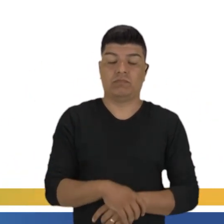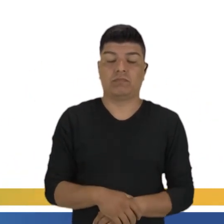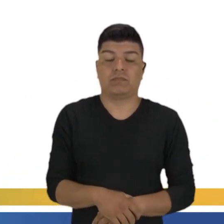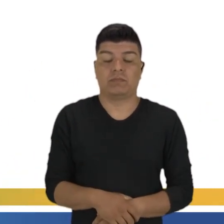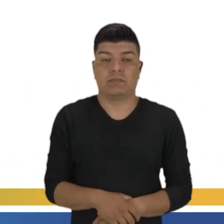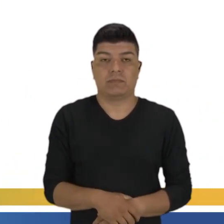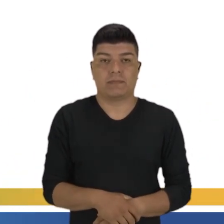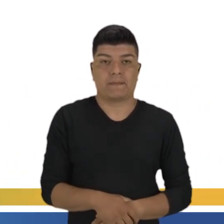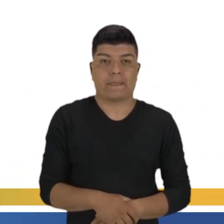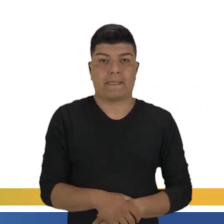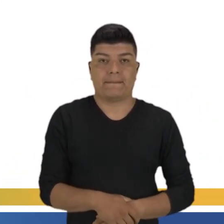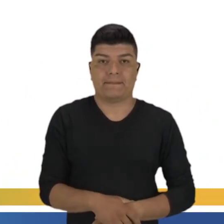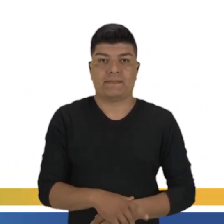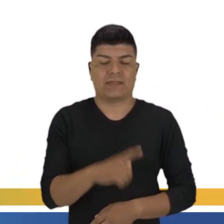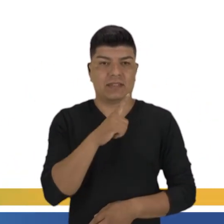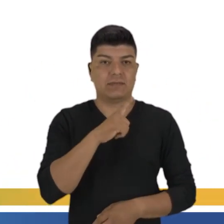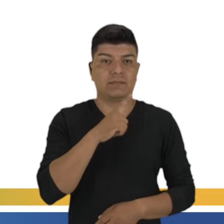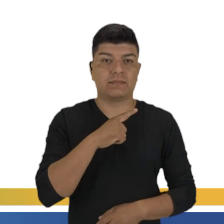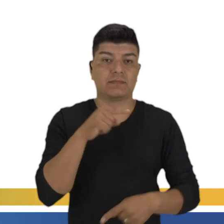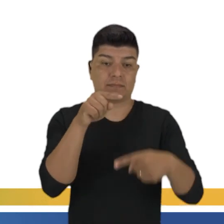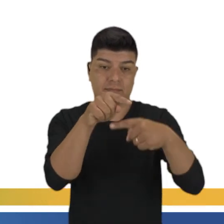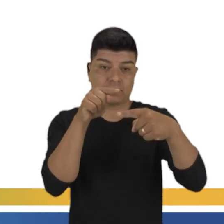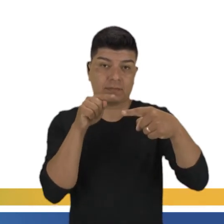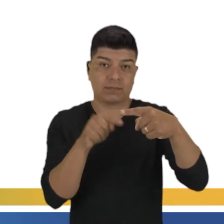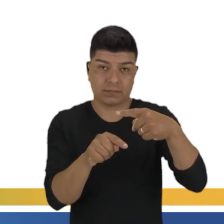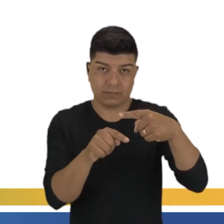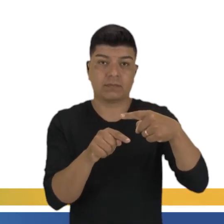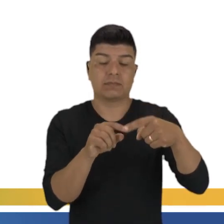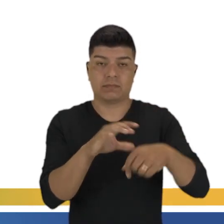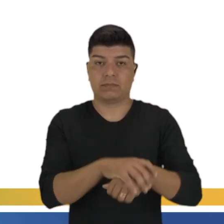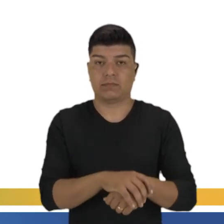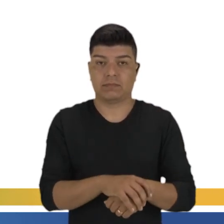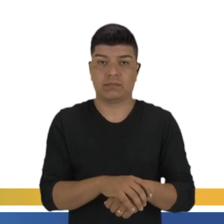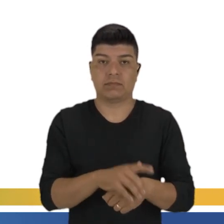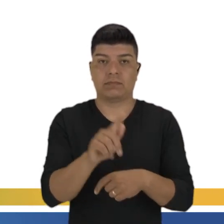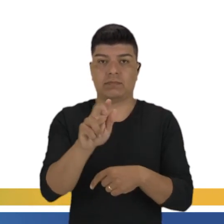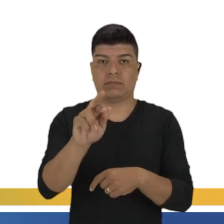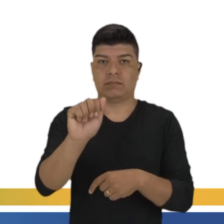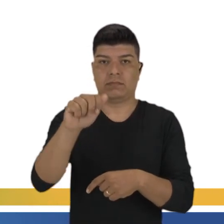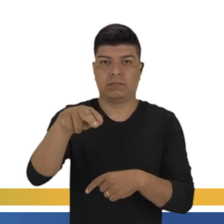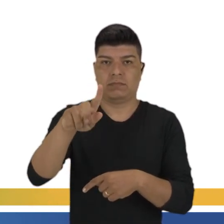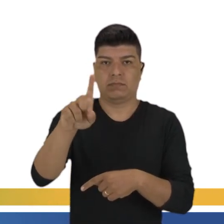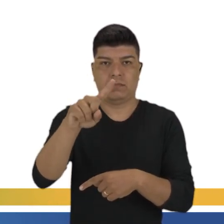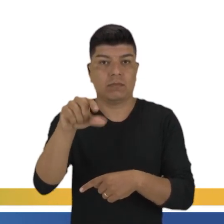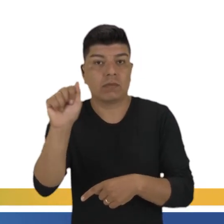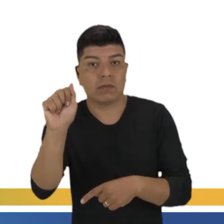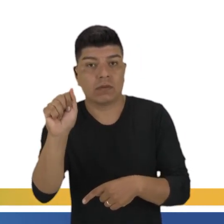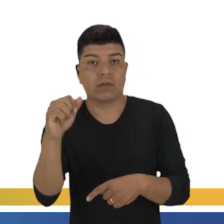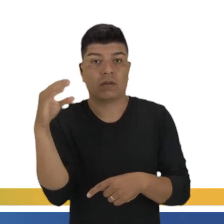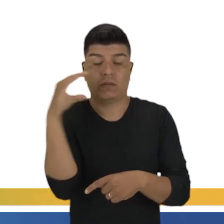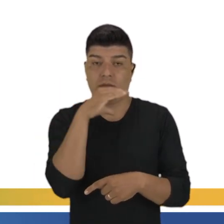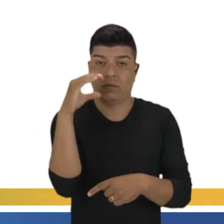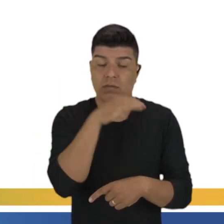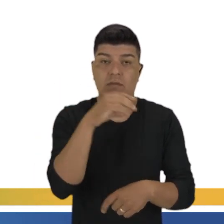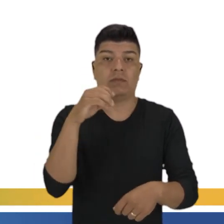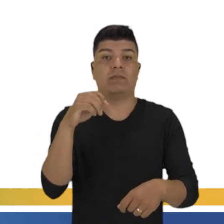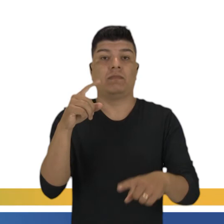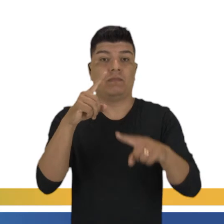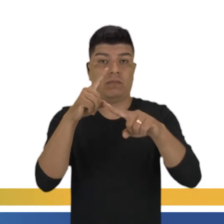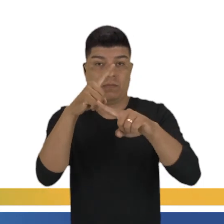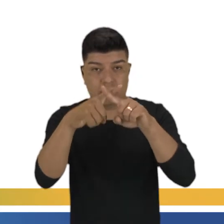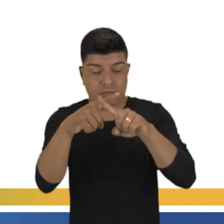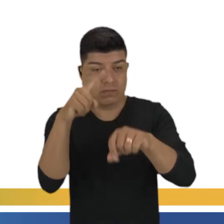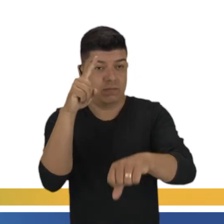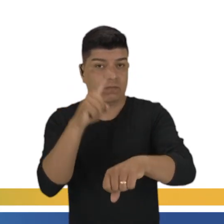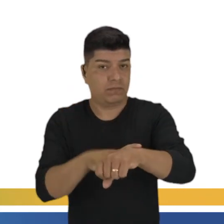caso, você terá que multiplicar grandeza velocidade vezes tempo.